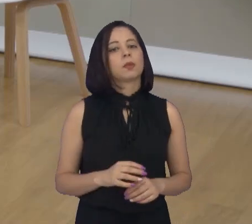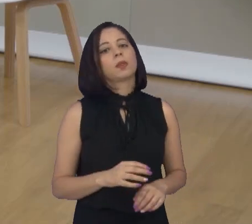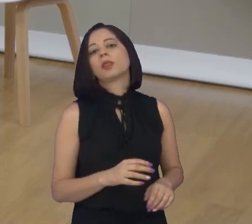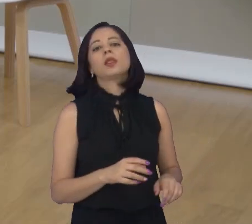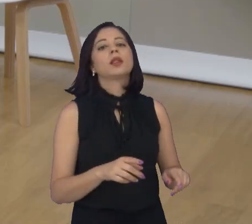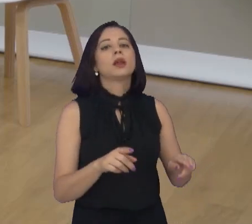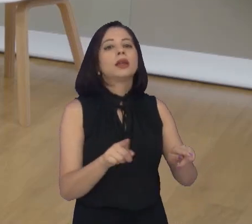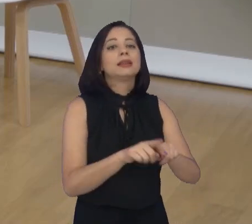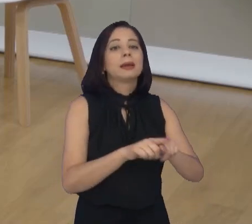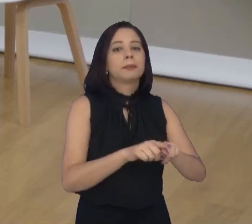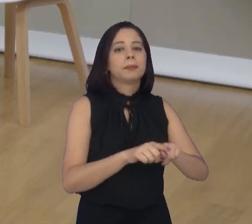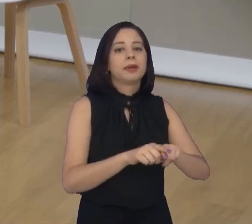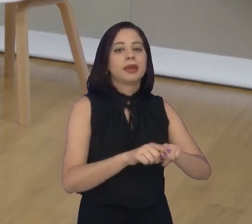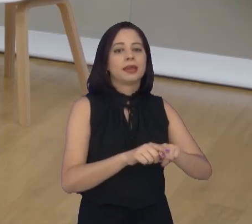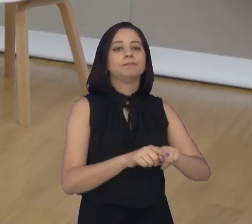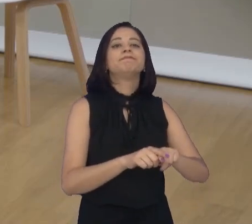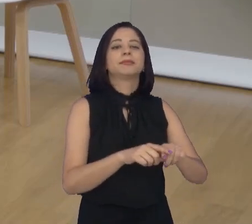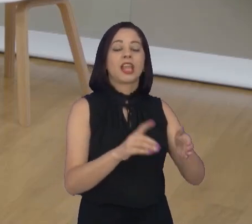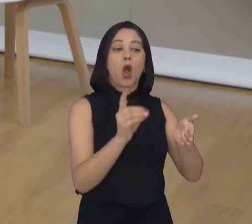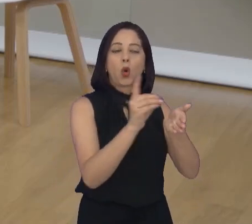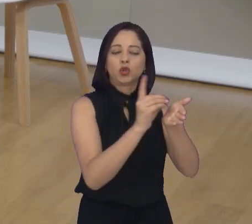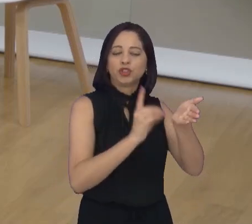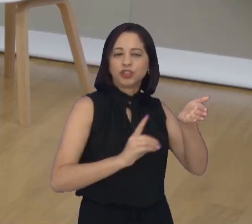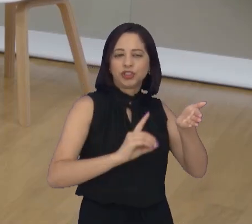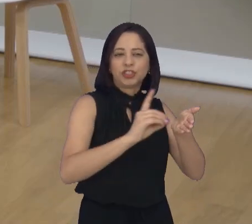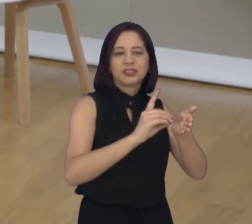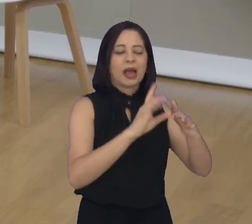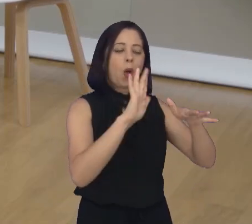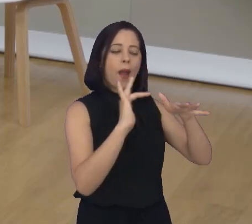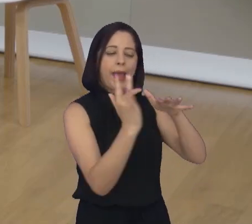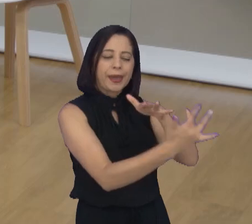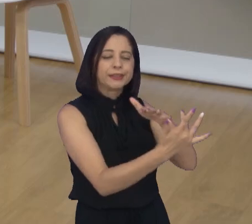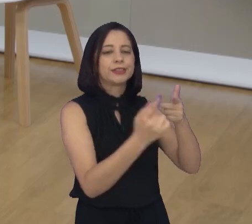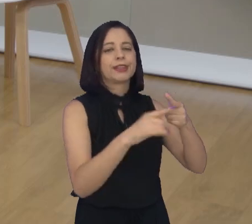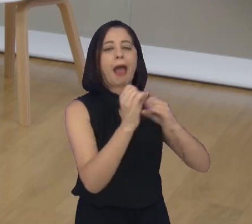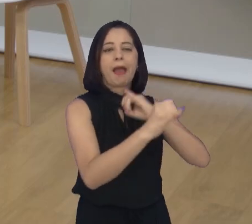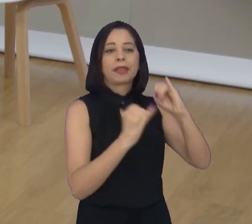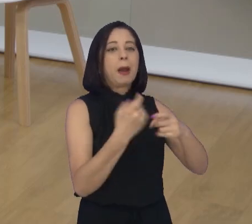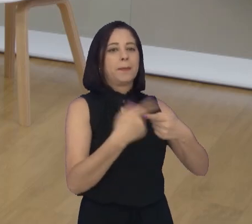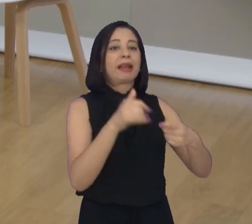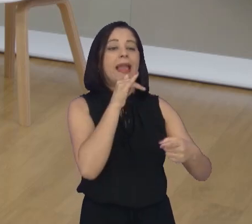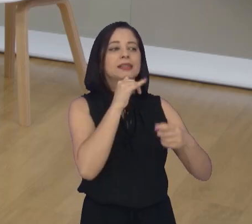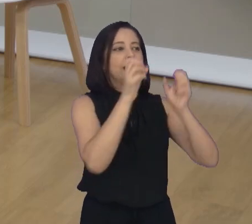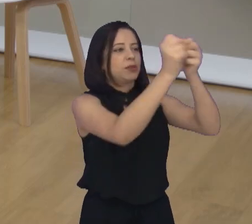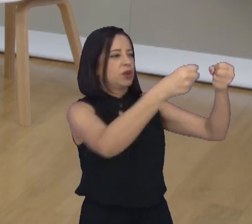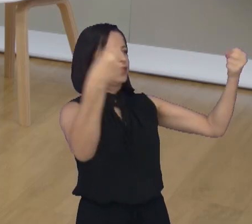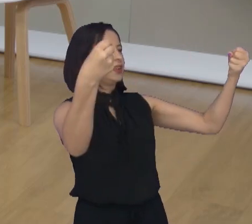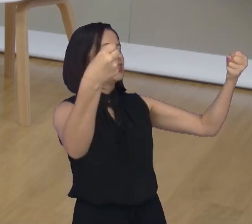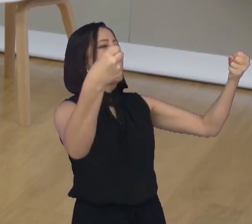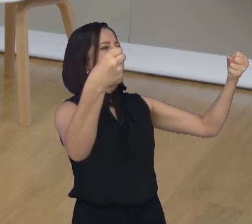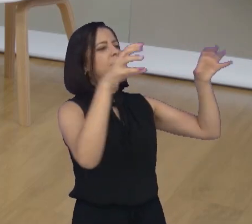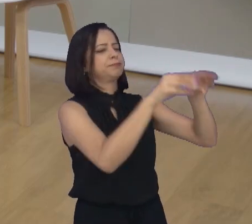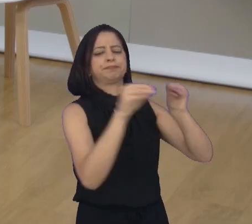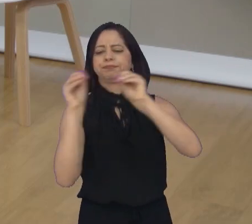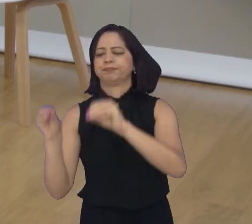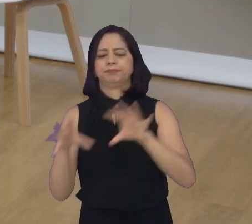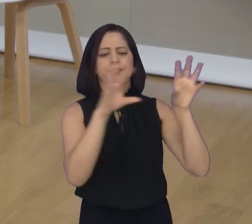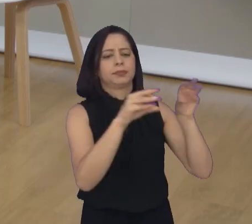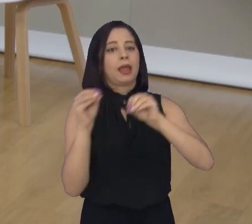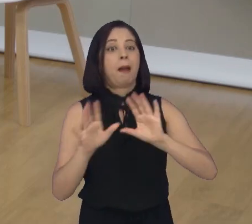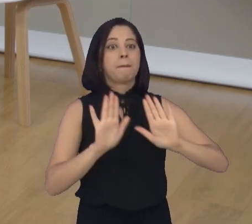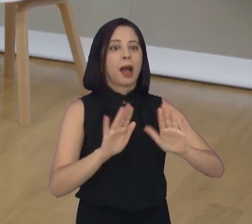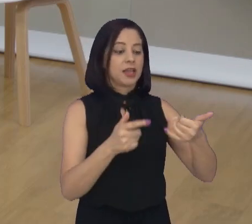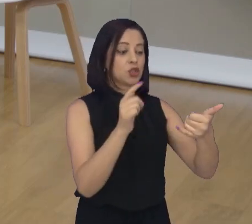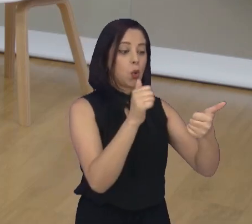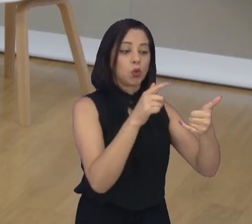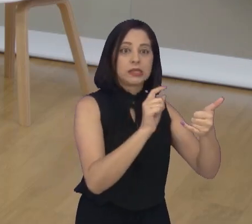também faxina digital, porque muitas vezes a gente desocupa o guarda-roupa, desocupa a casa, mas o nosso celular está carregado